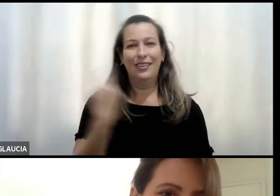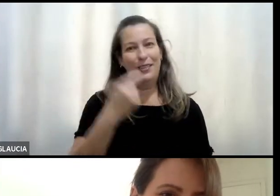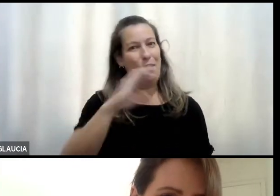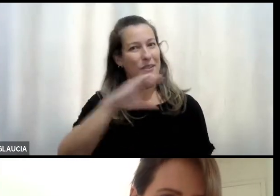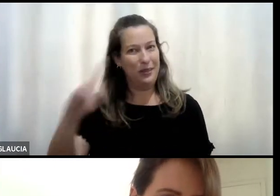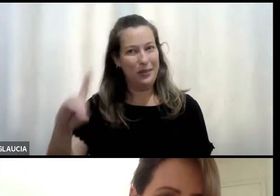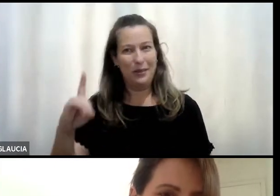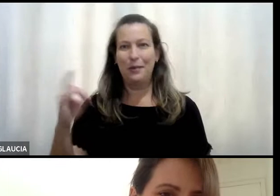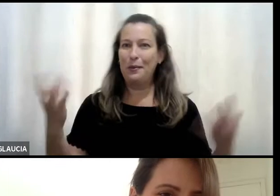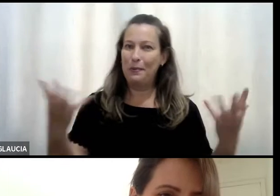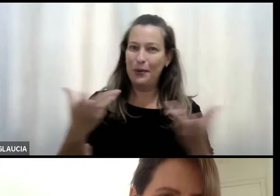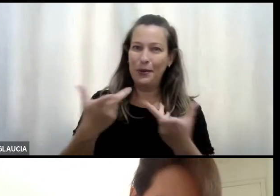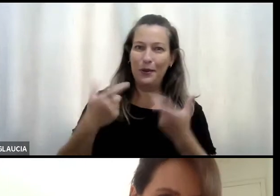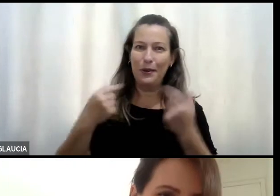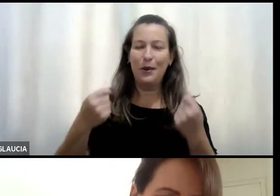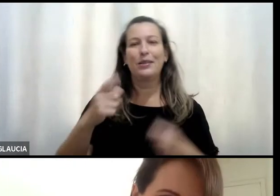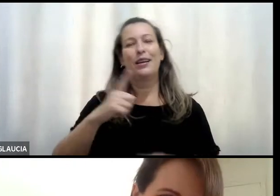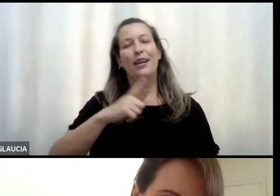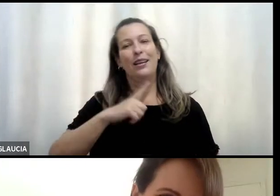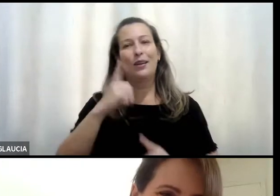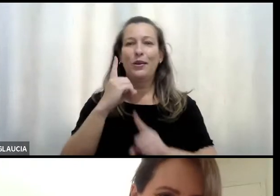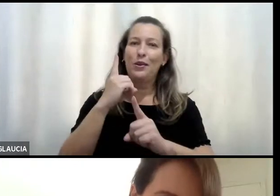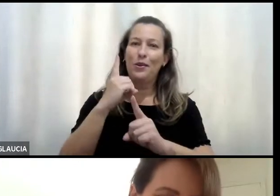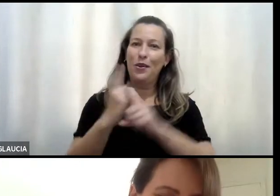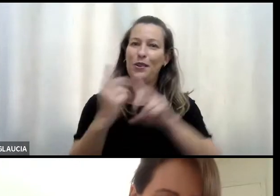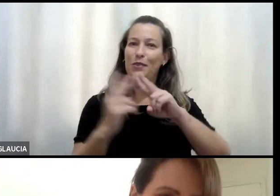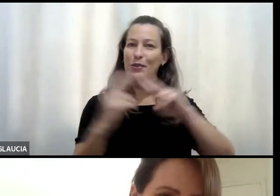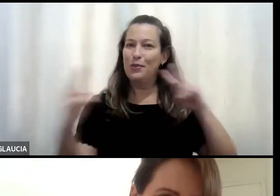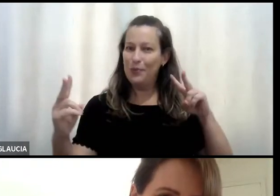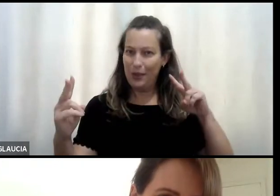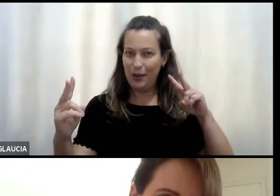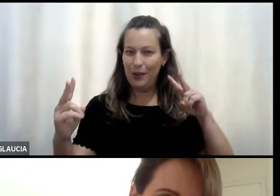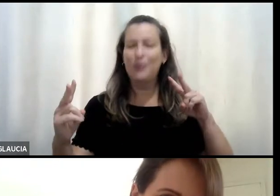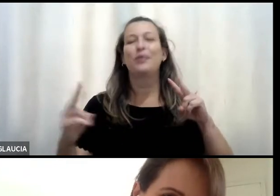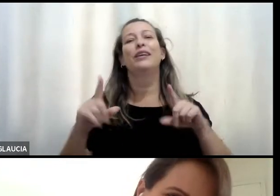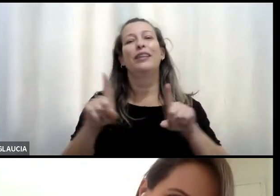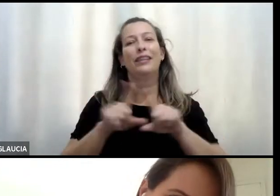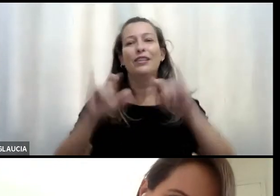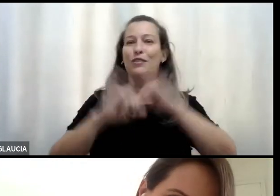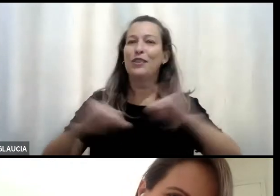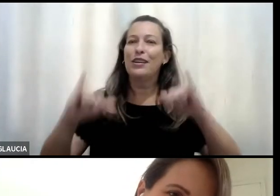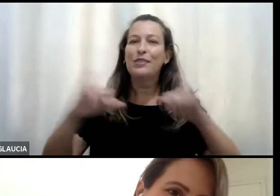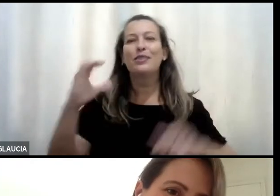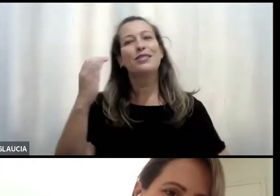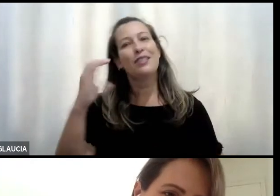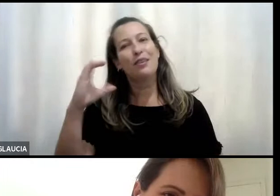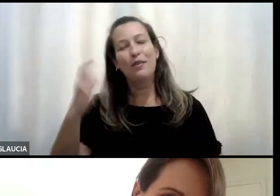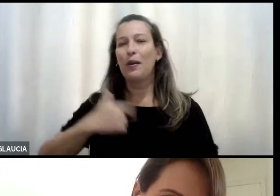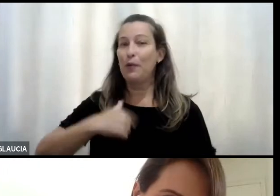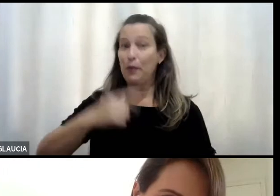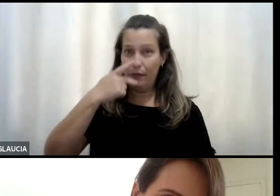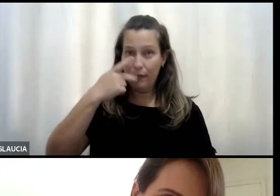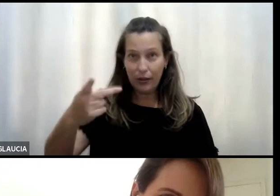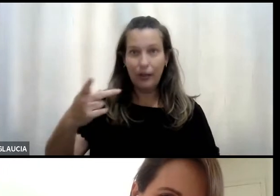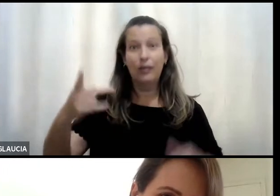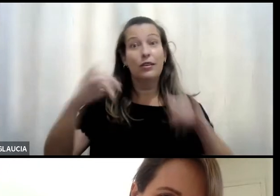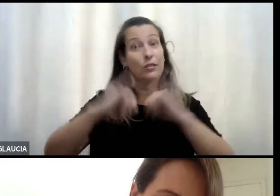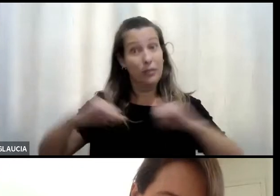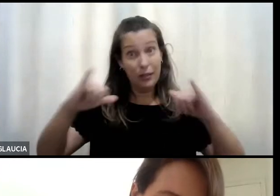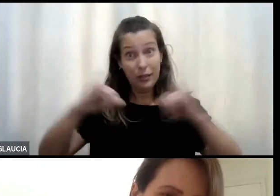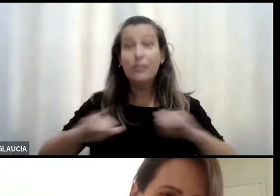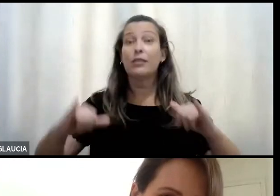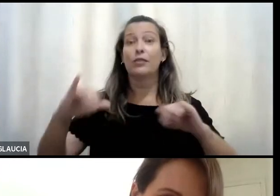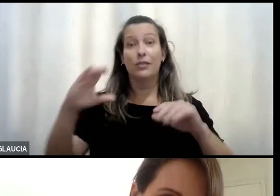maravilhosa desse encontro virtual da divulgação científica, do Fórum de Divulgação Científica, a comunicação